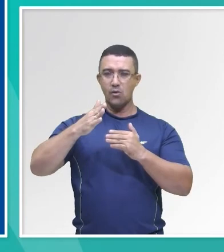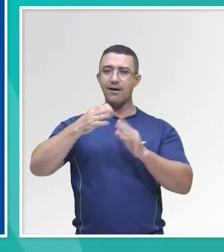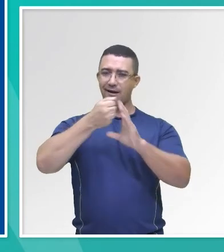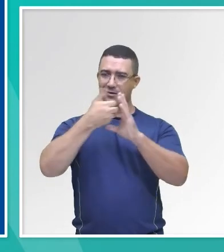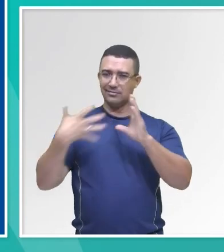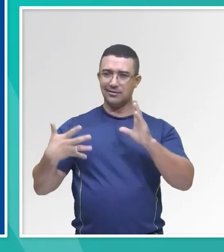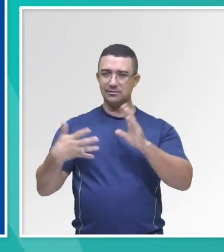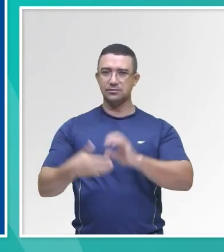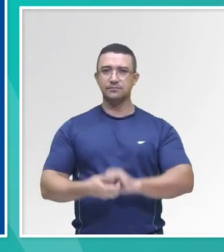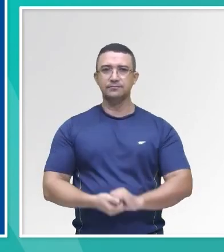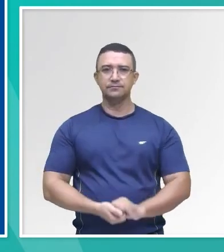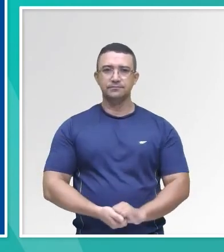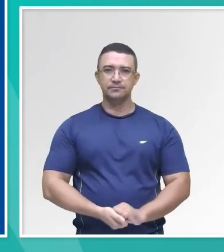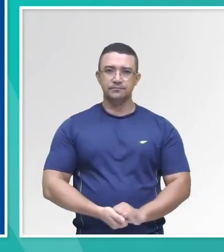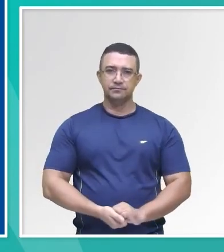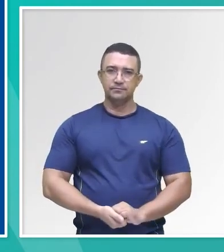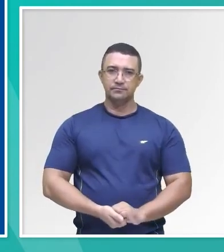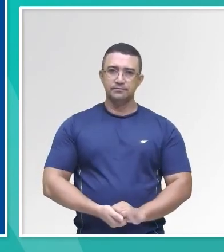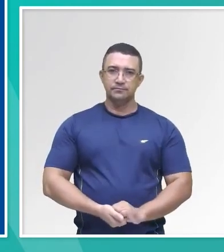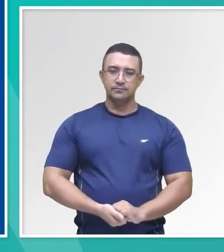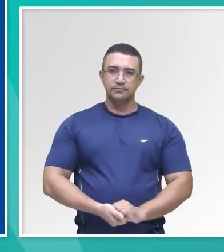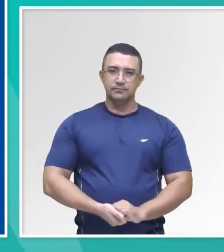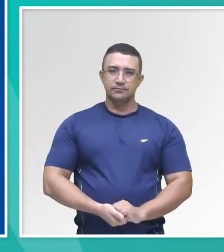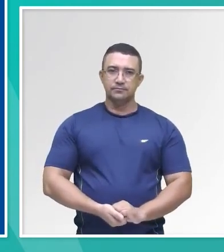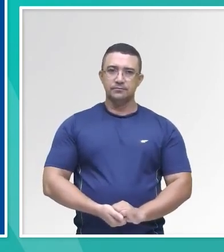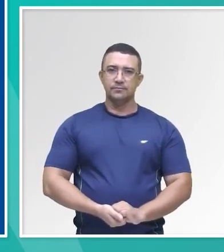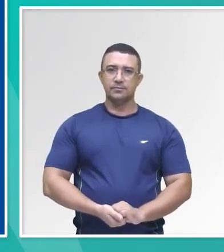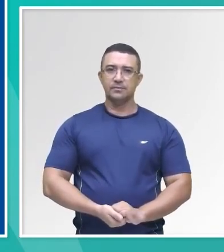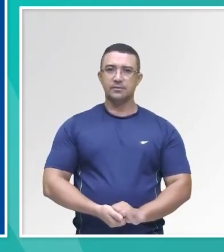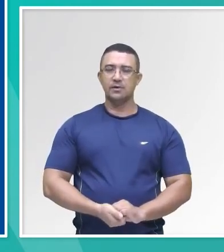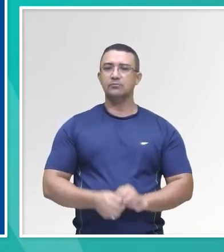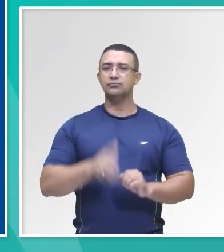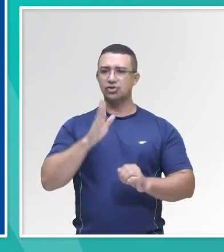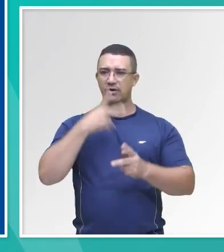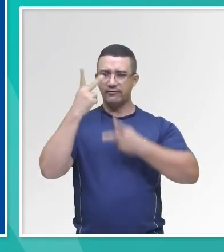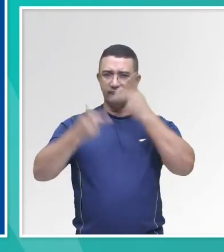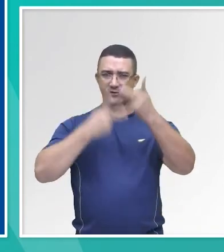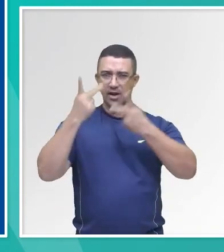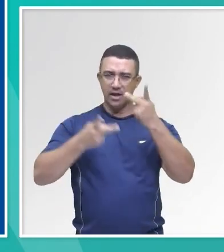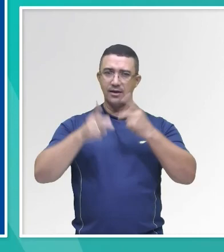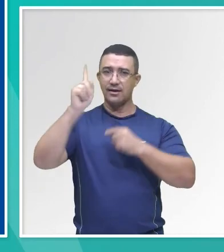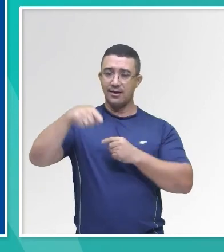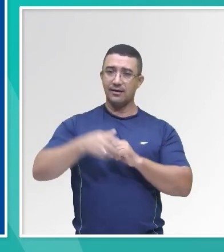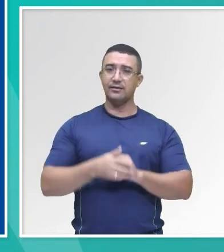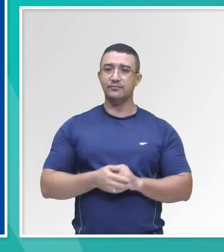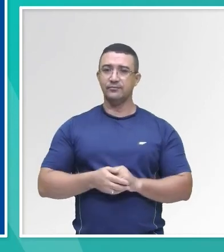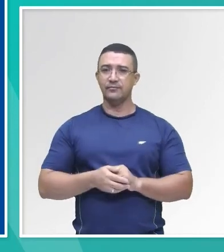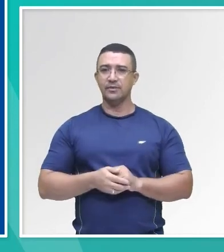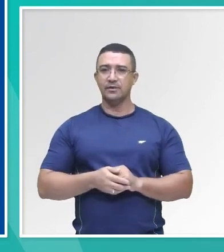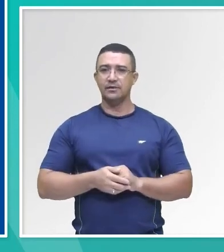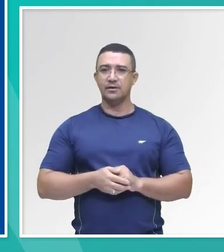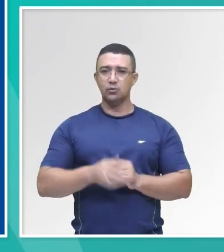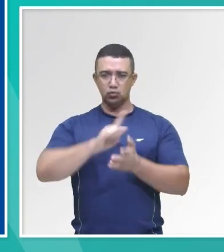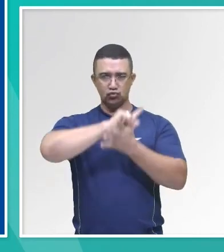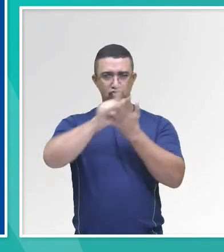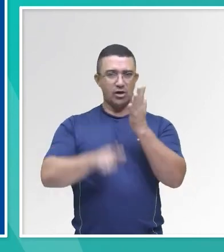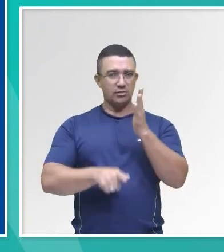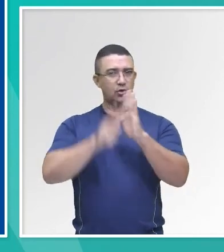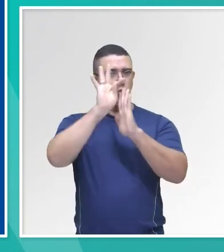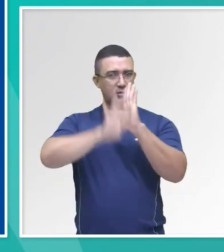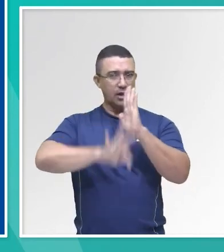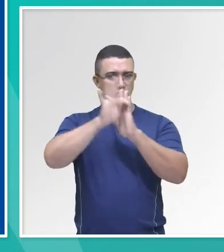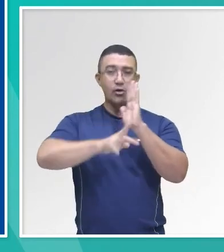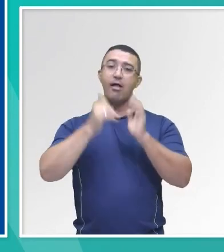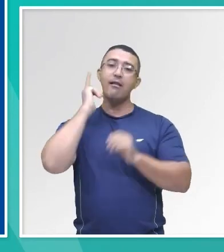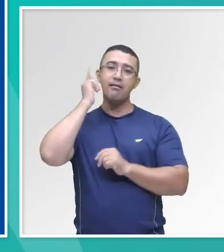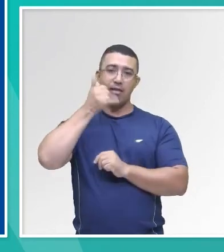só. Principais características da crônica. Falei aqui que ele é um gênero textual curto.